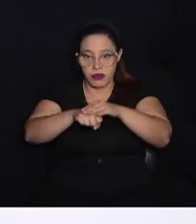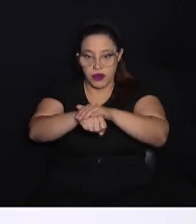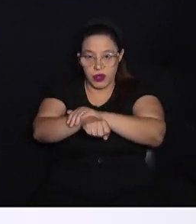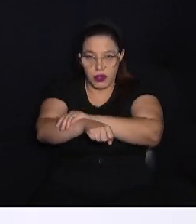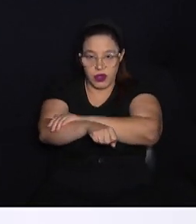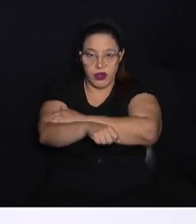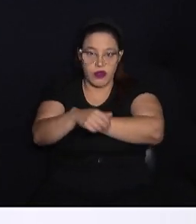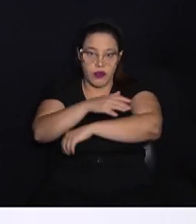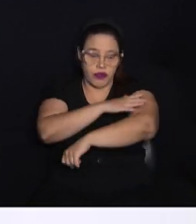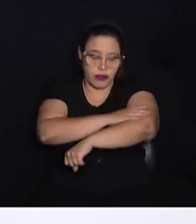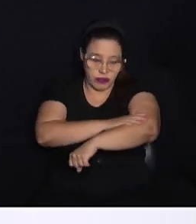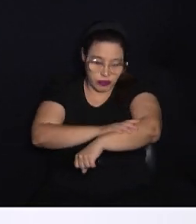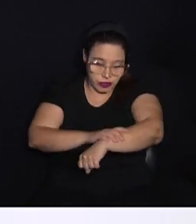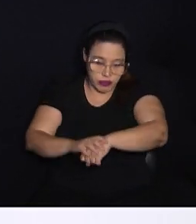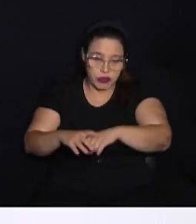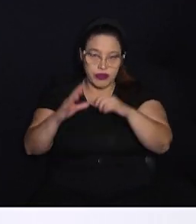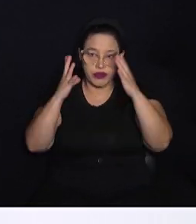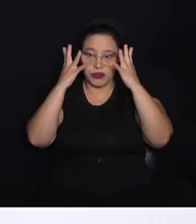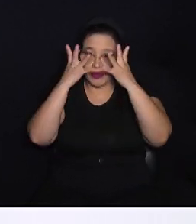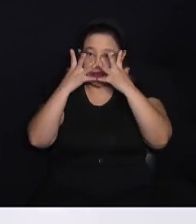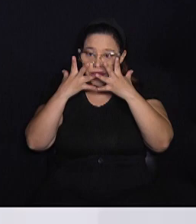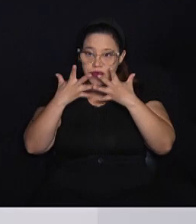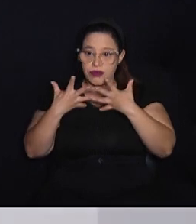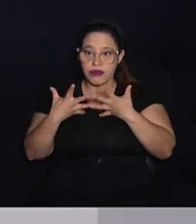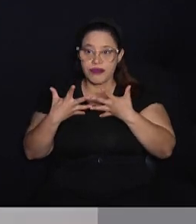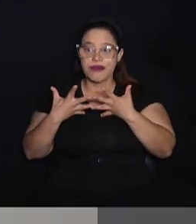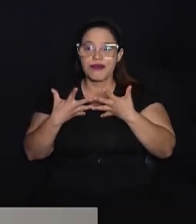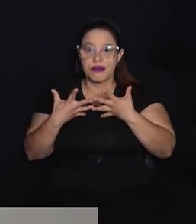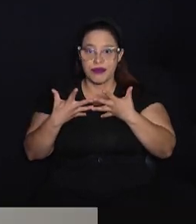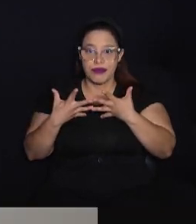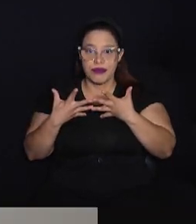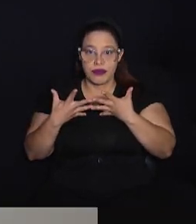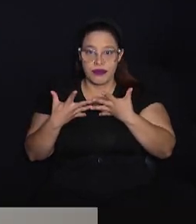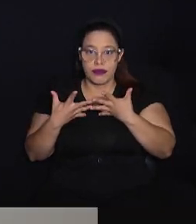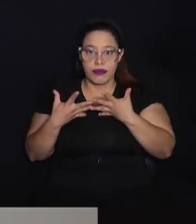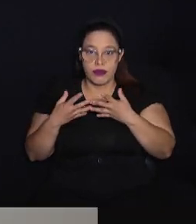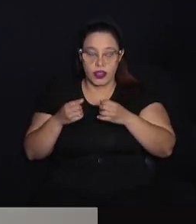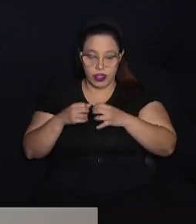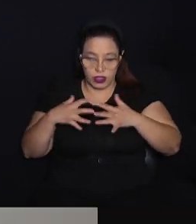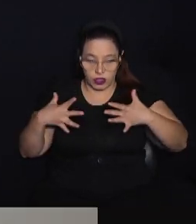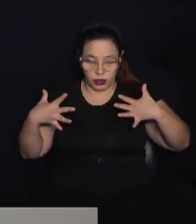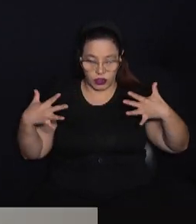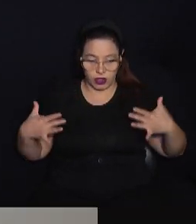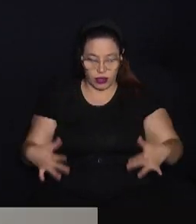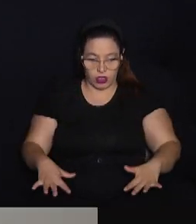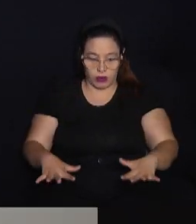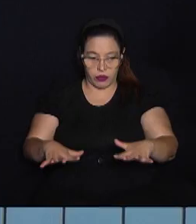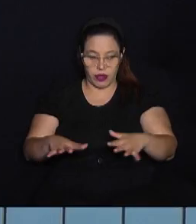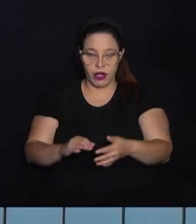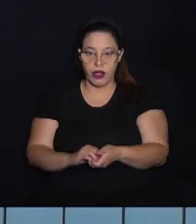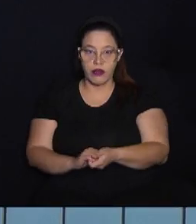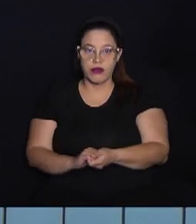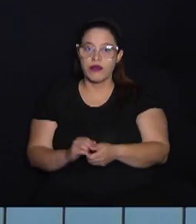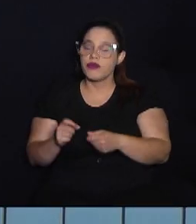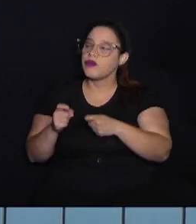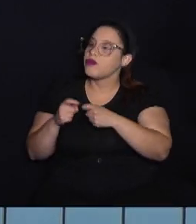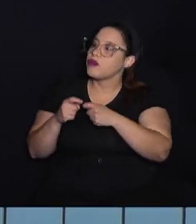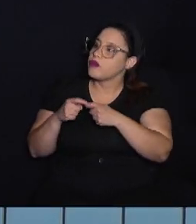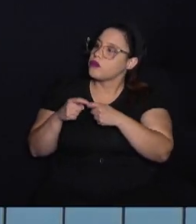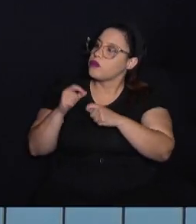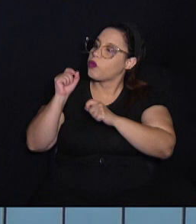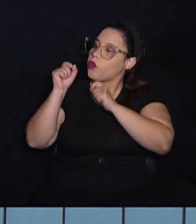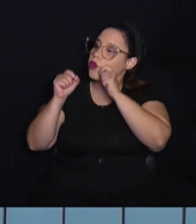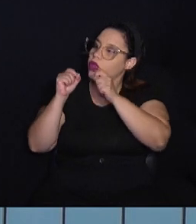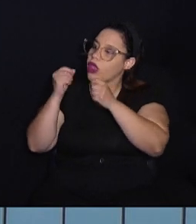toda a face, os braços, que aí é um acometimento mais disseminado da doença. Doutora, eu gostaria que você falasse